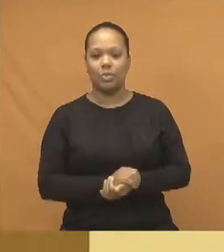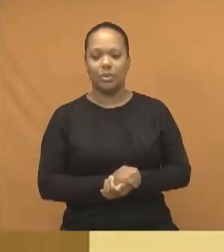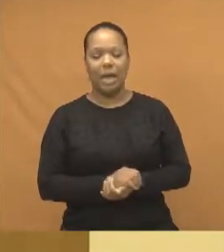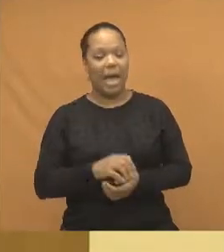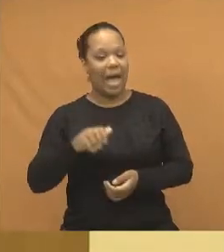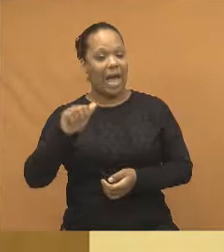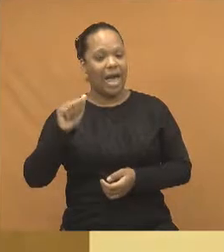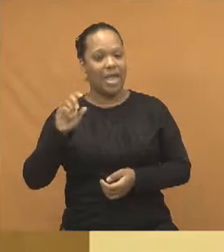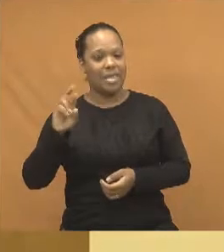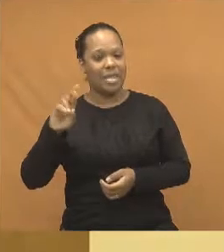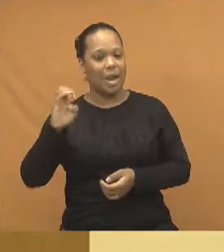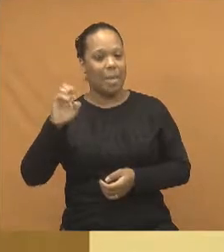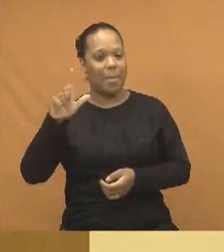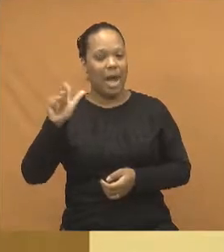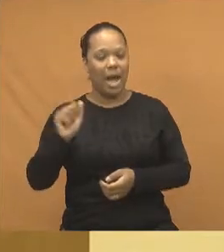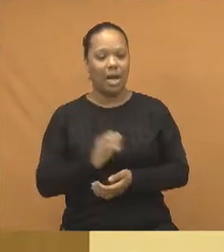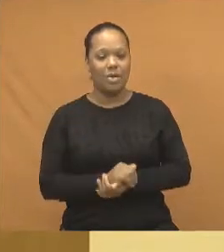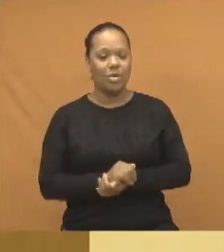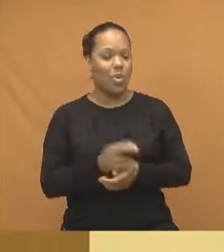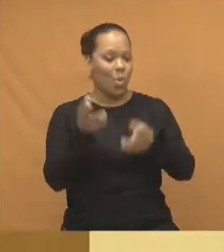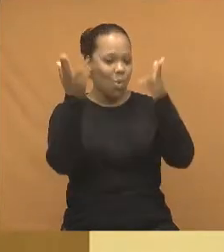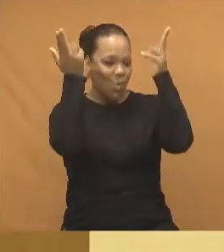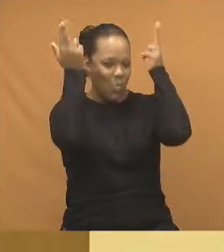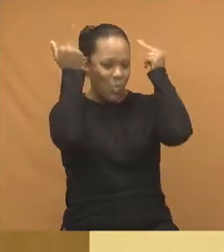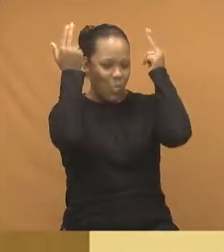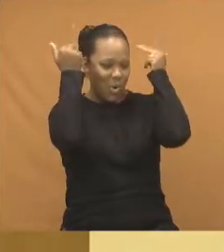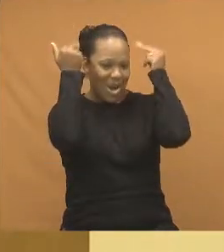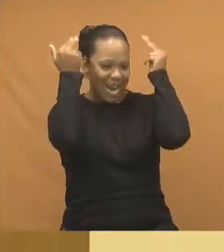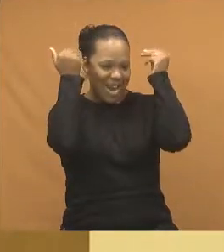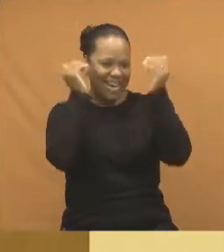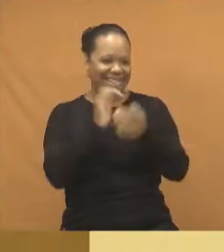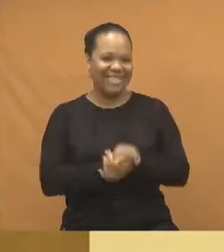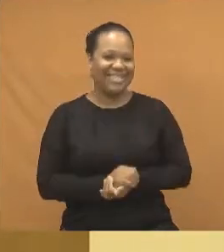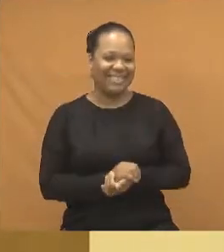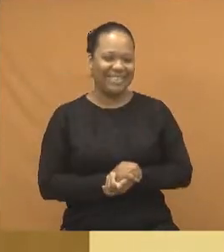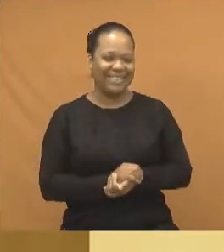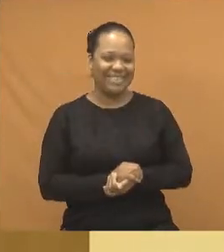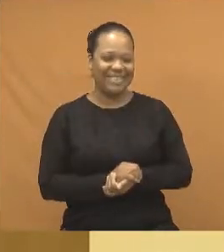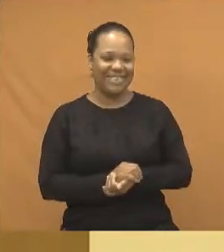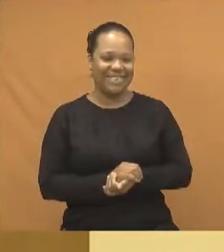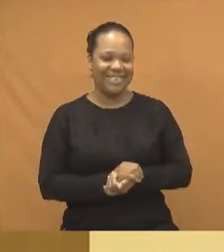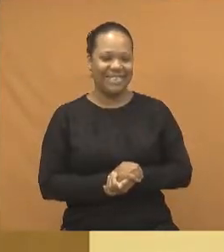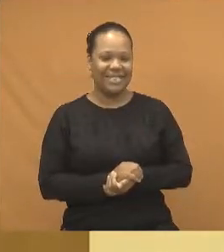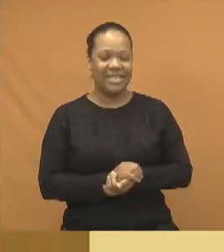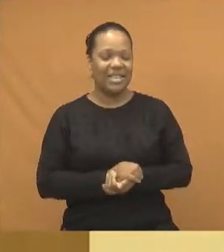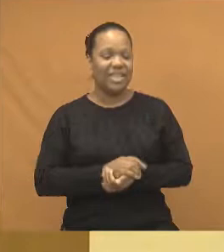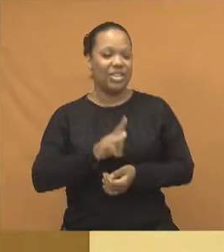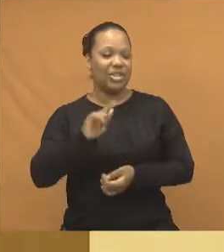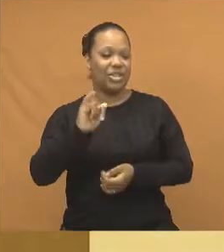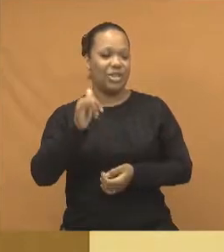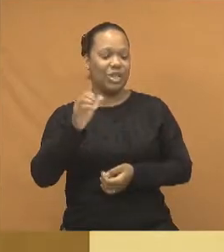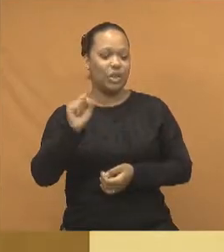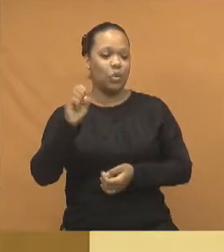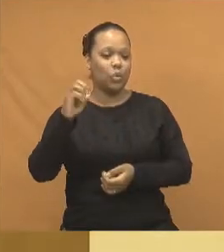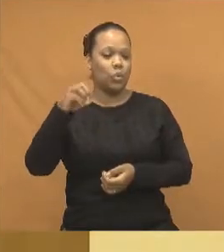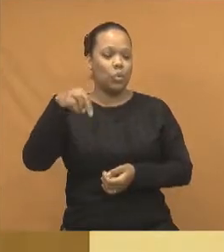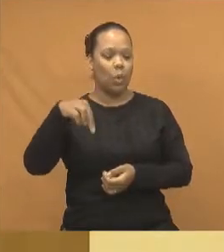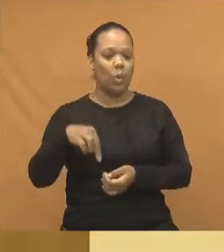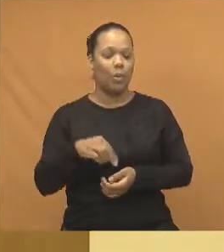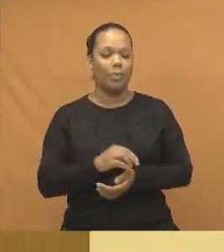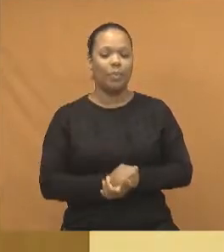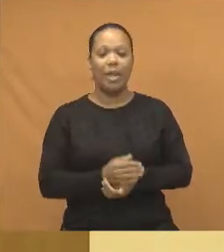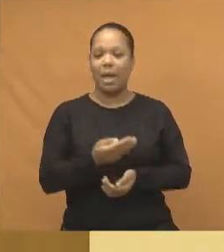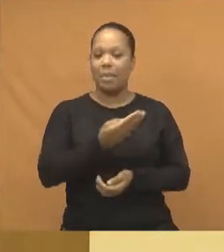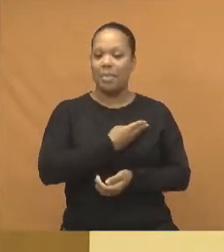o Coelho, grande liderança lá do Jardim Santa Marina, o Gilson do Pitoresco, também o nosso amigo acompanhando